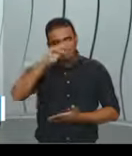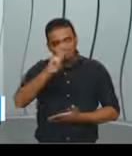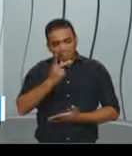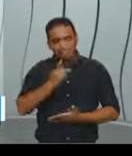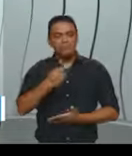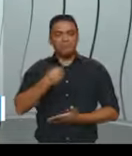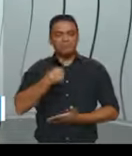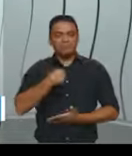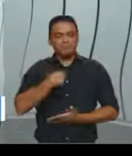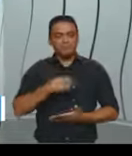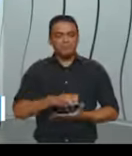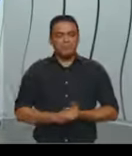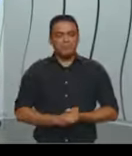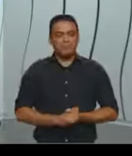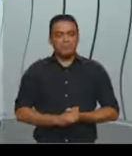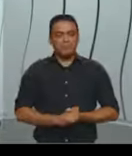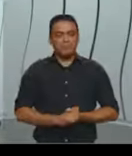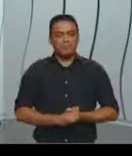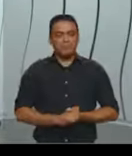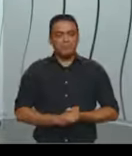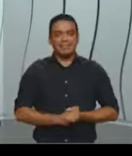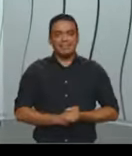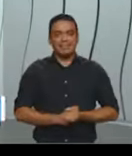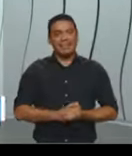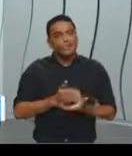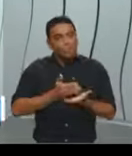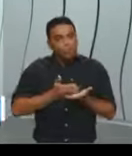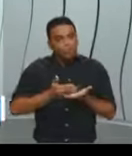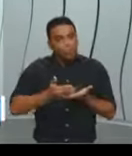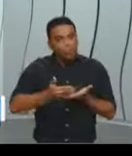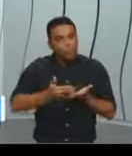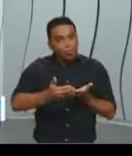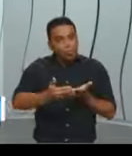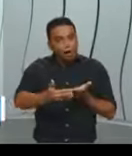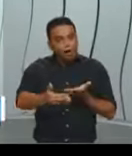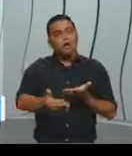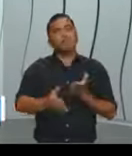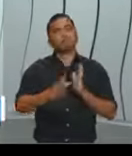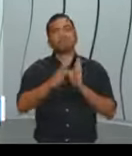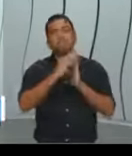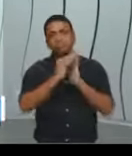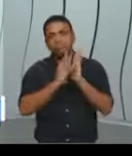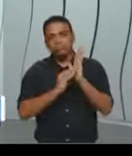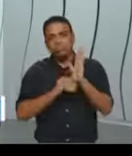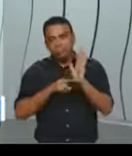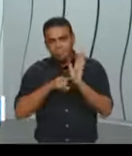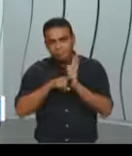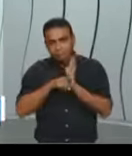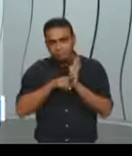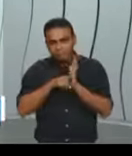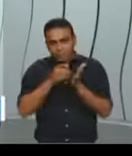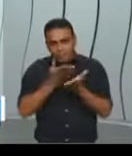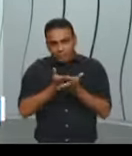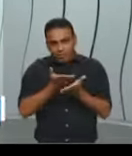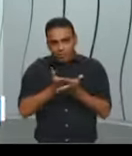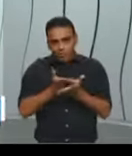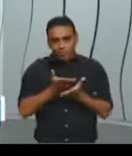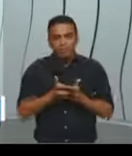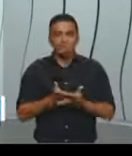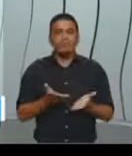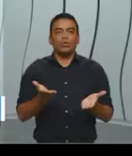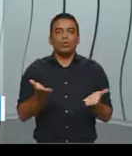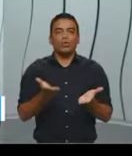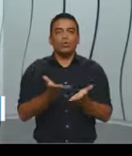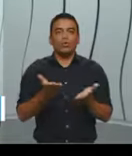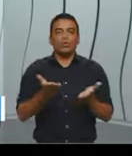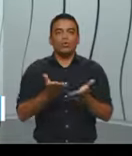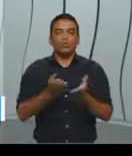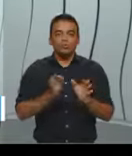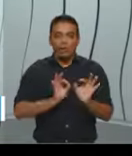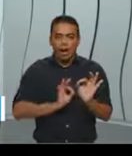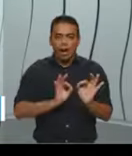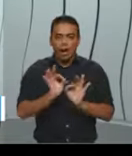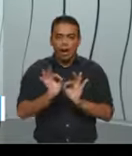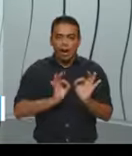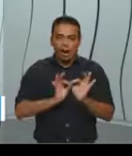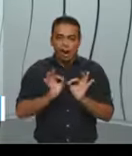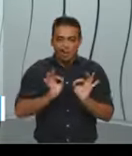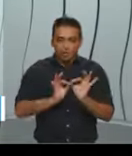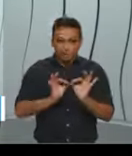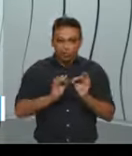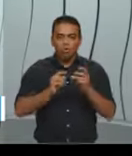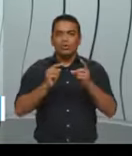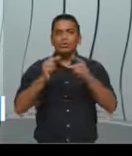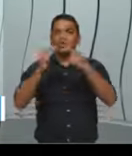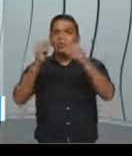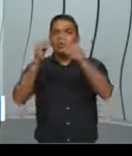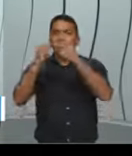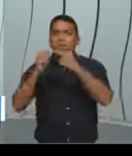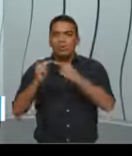Libras. A gente vai dar continuidade ao nosso estudo, falando hoje sobre arranjo e combinação.